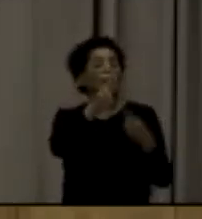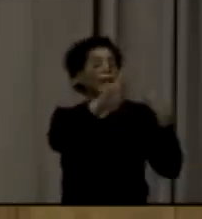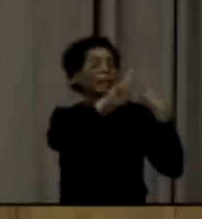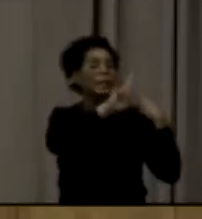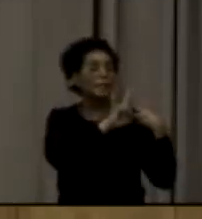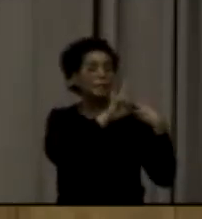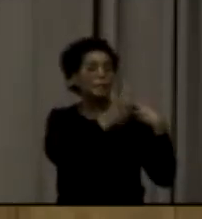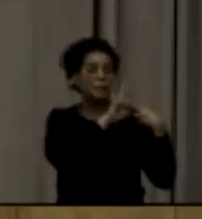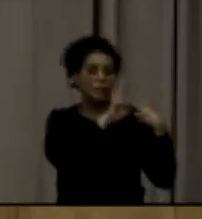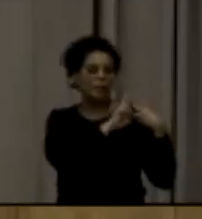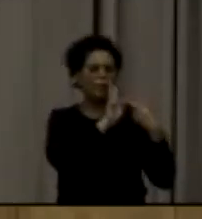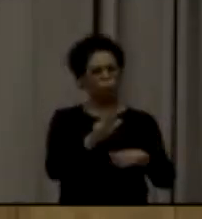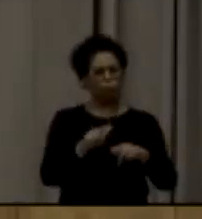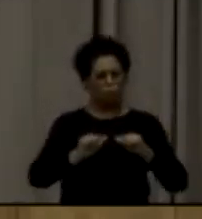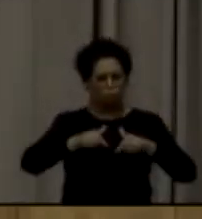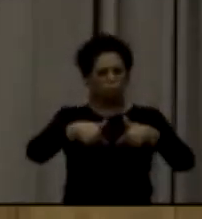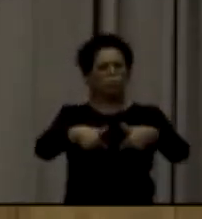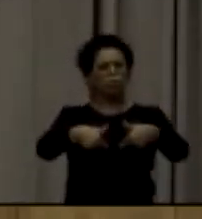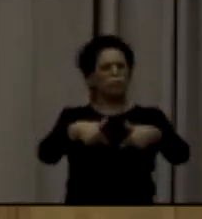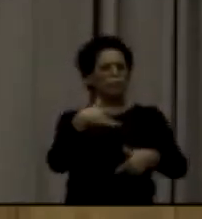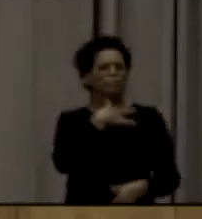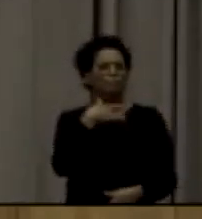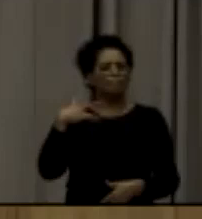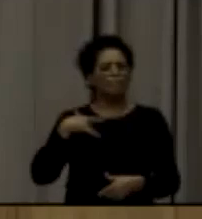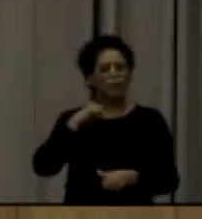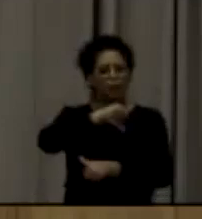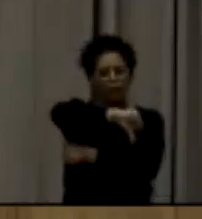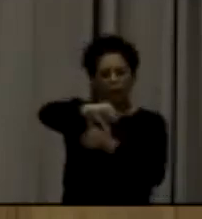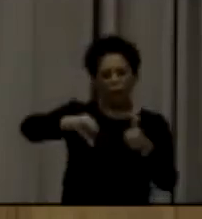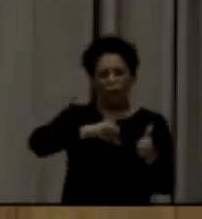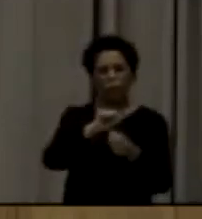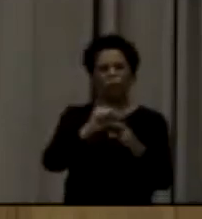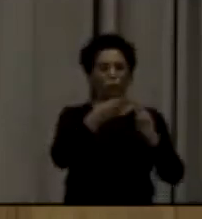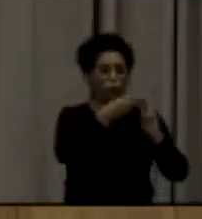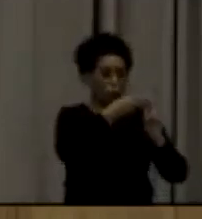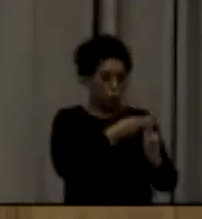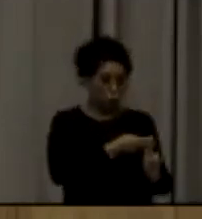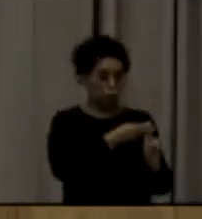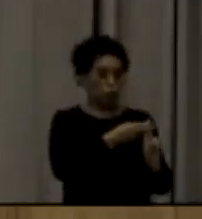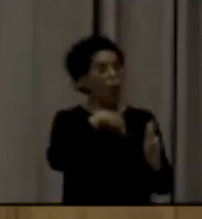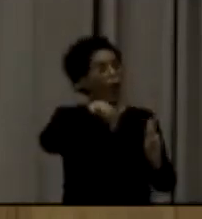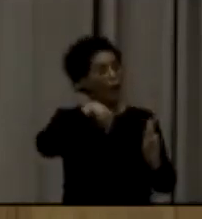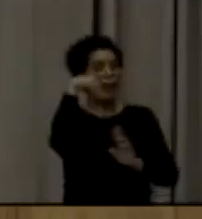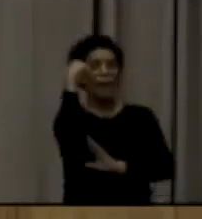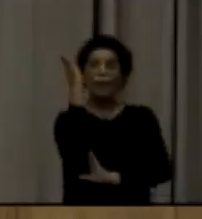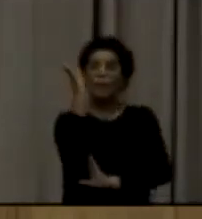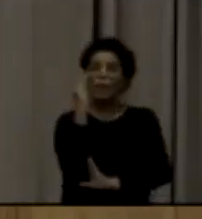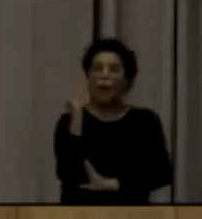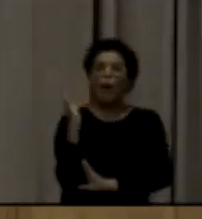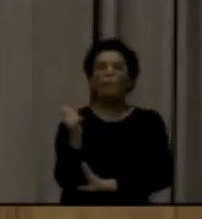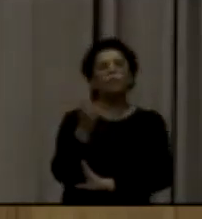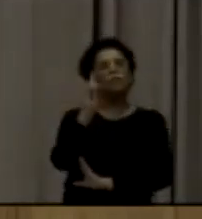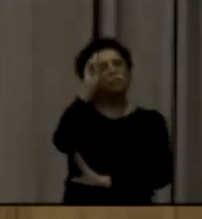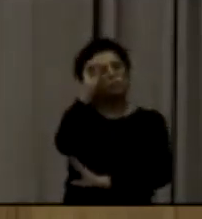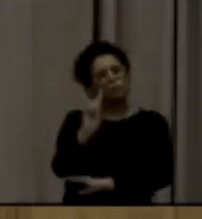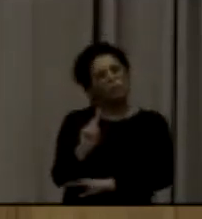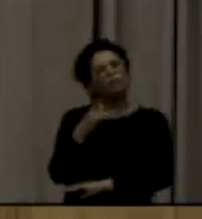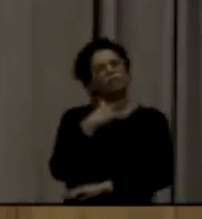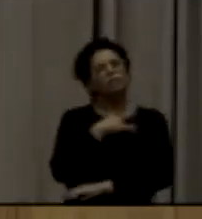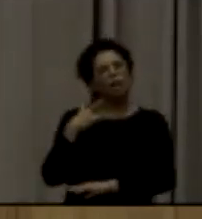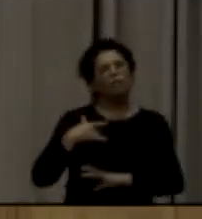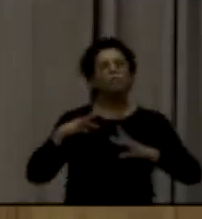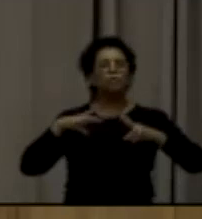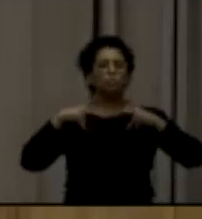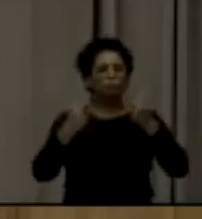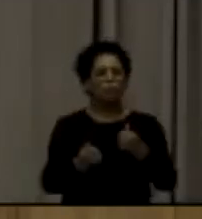que nós temos como militantes da reforma sanitária, do Sistema Único de Saúde no Brasil, do direito à saúde em toda a América Latina e